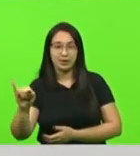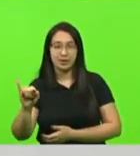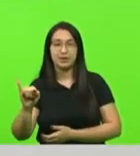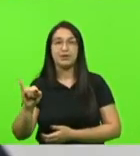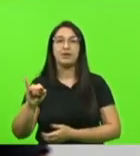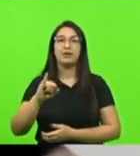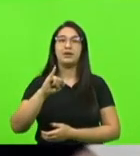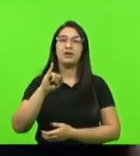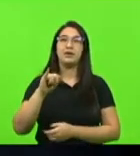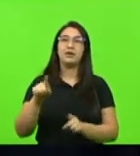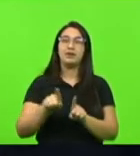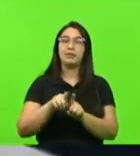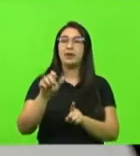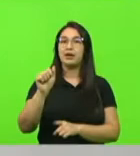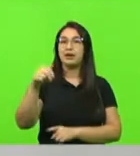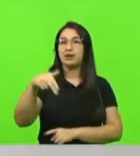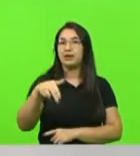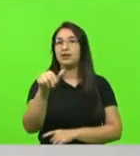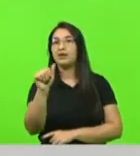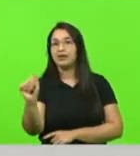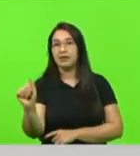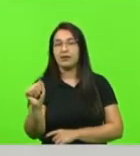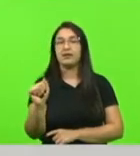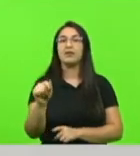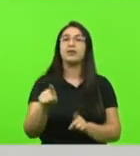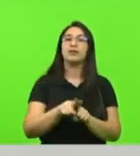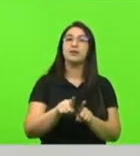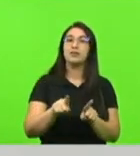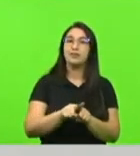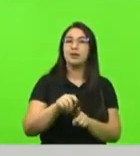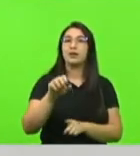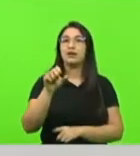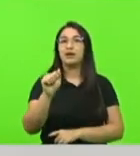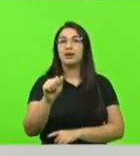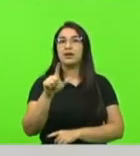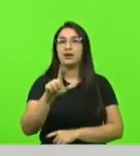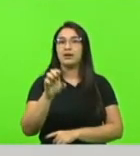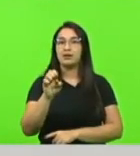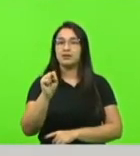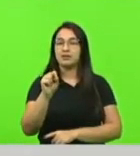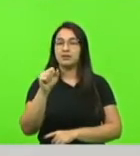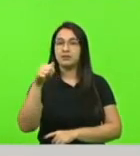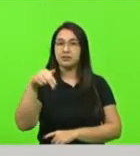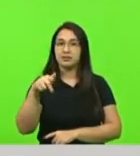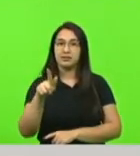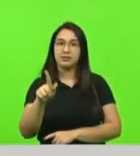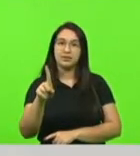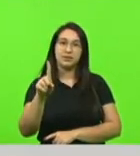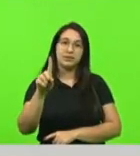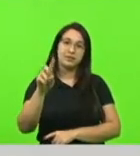Gelli, senhora Ana Lúcia Domingues Lopes e senhora Alessandra Kingeski Pacheco.